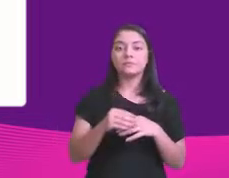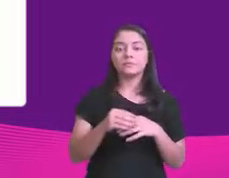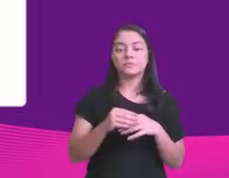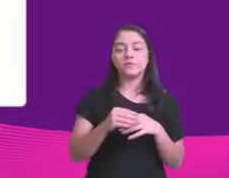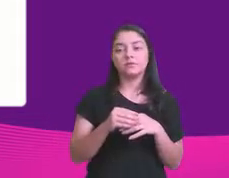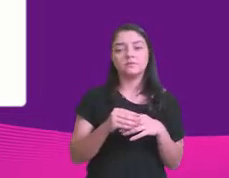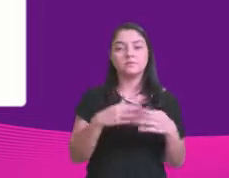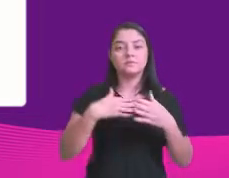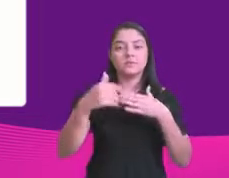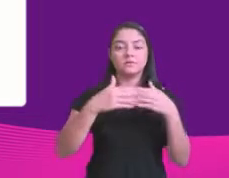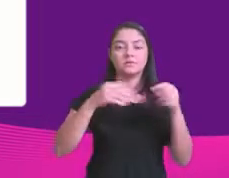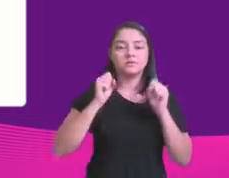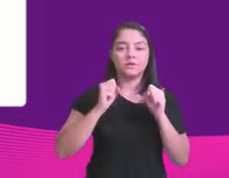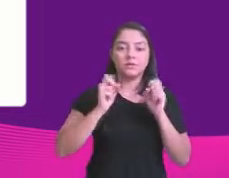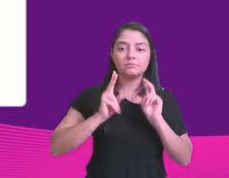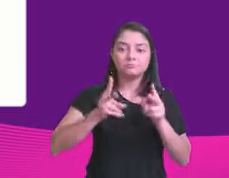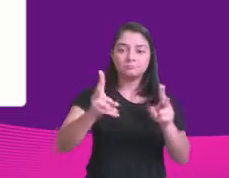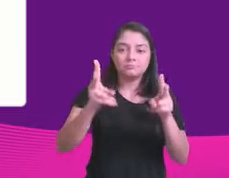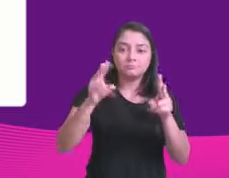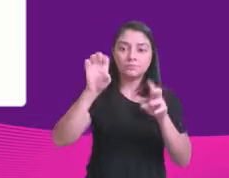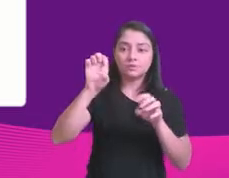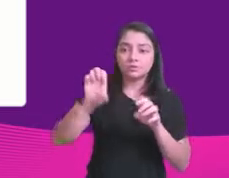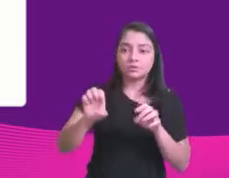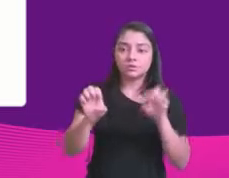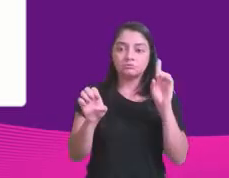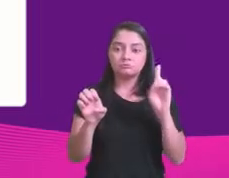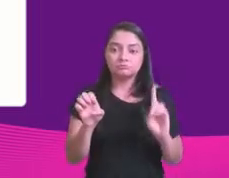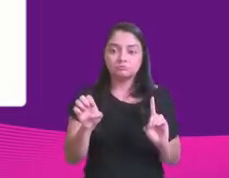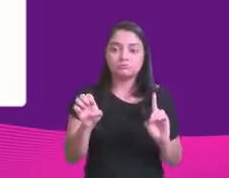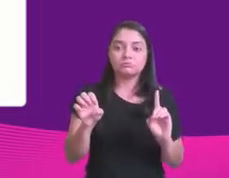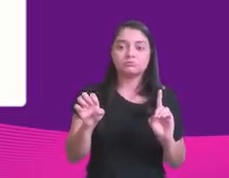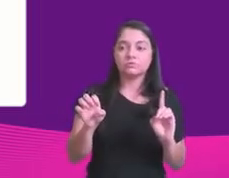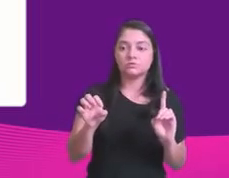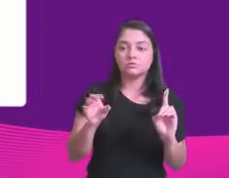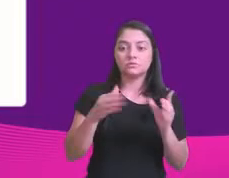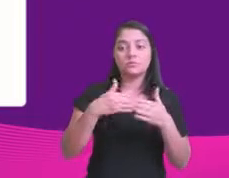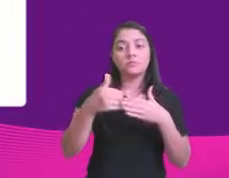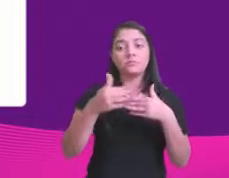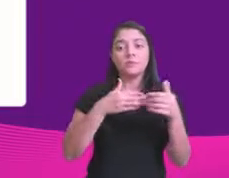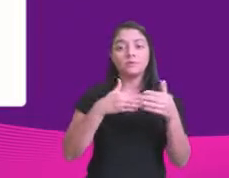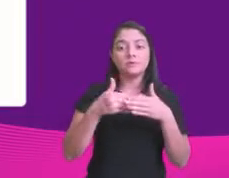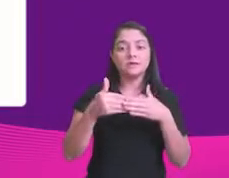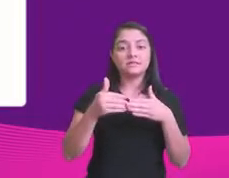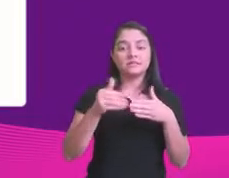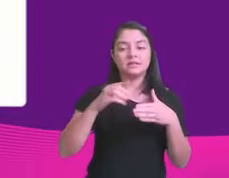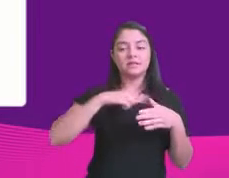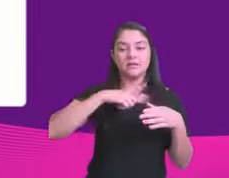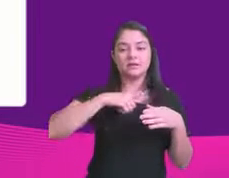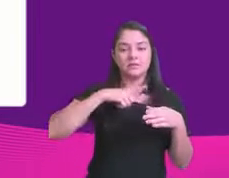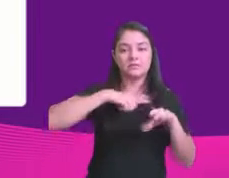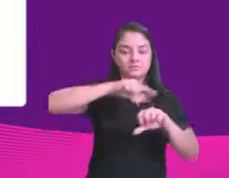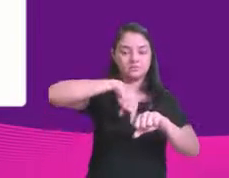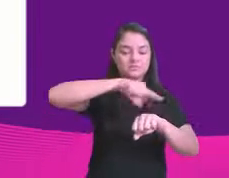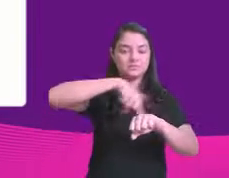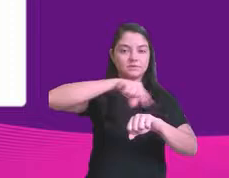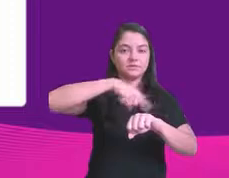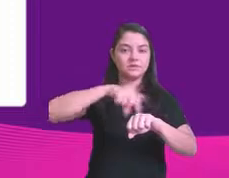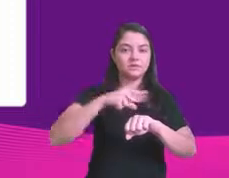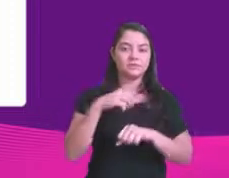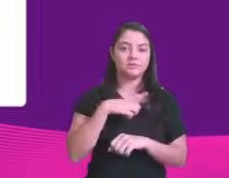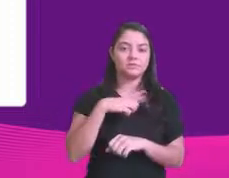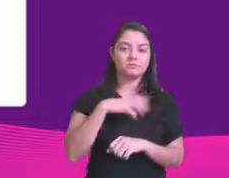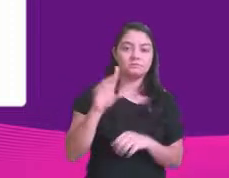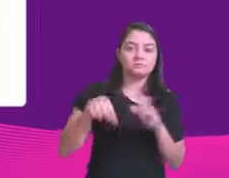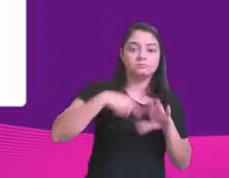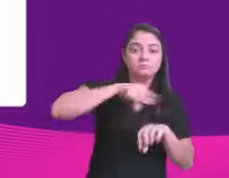pelo lado esquerdo do paciente em 2 tubos também, vai para a máquina e faz a perfusão durante 1 hora, 1 hora e meia. Então você está vendo a